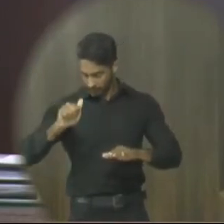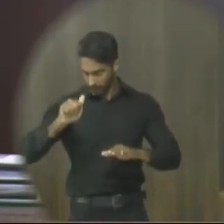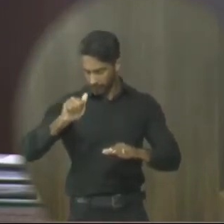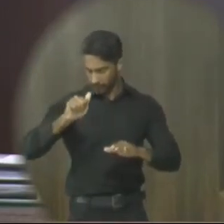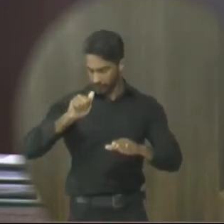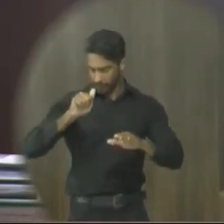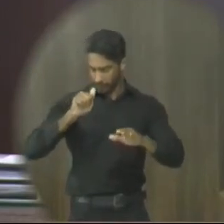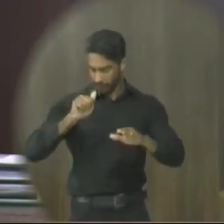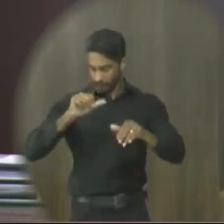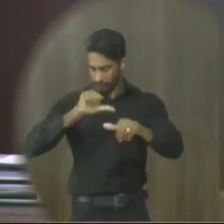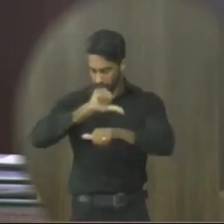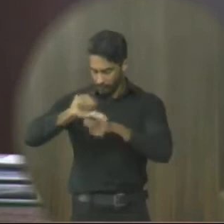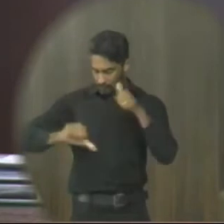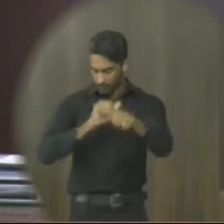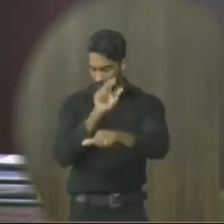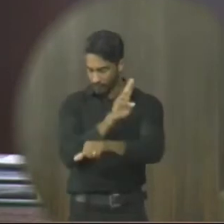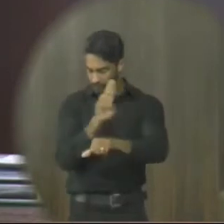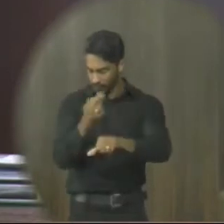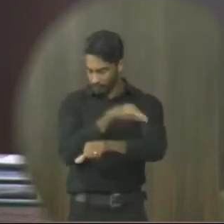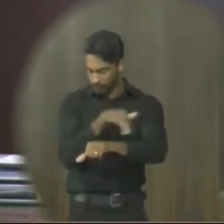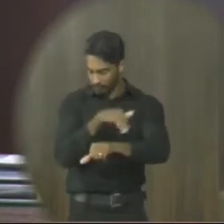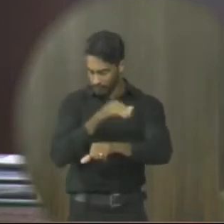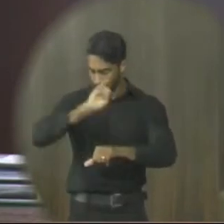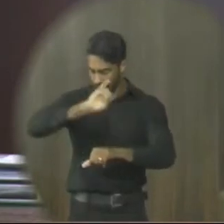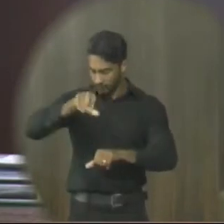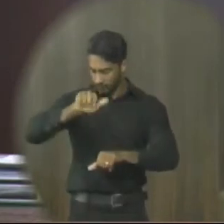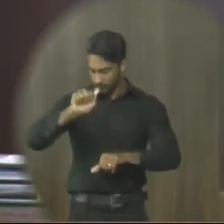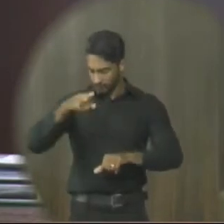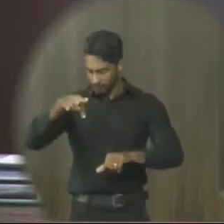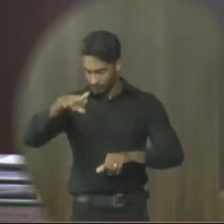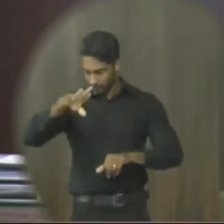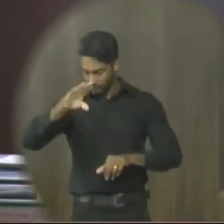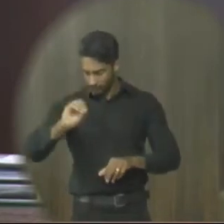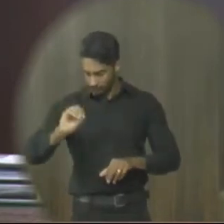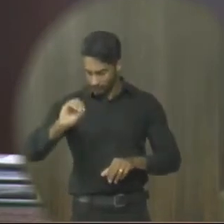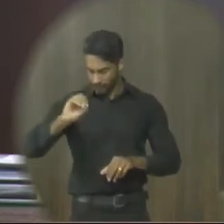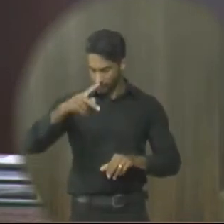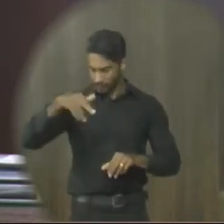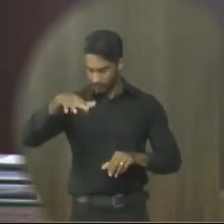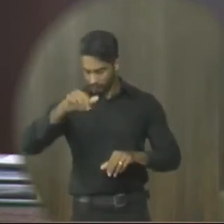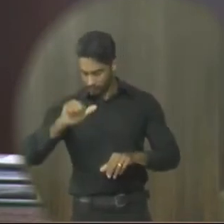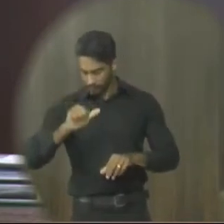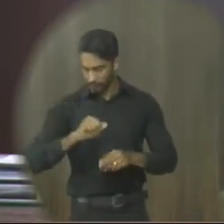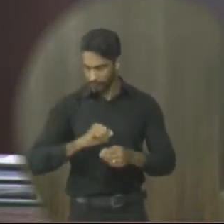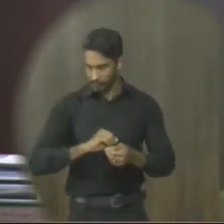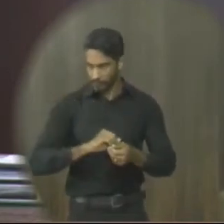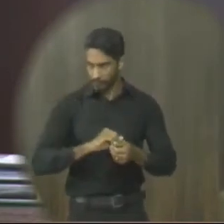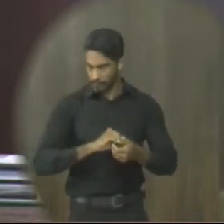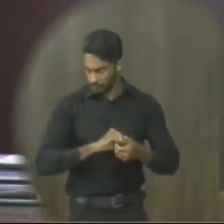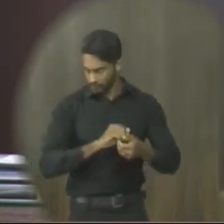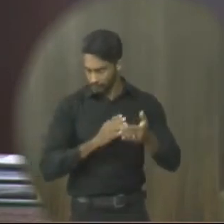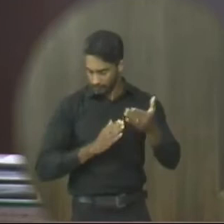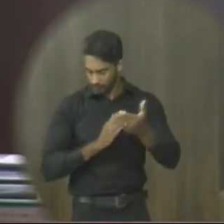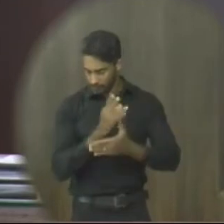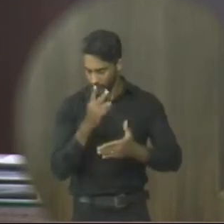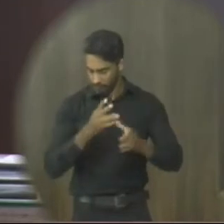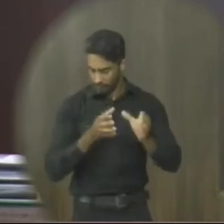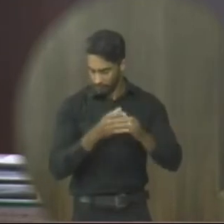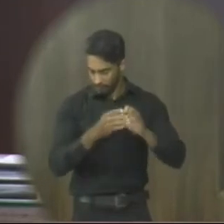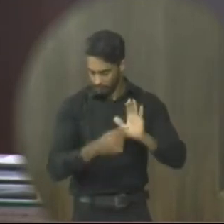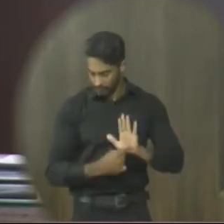Boaventura Marques da Silva, no bairro Jacarezinho, de Rua Jacinto Pereira do Santo, foi aprovada em segundo turno, na